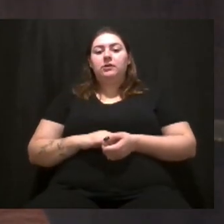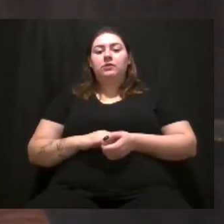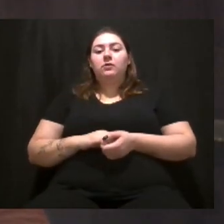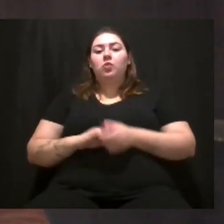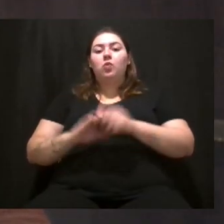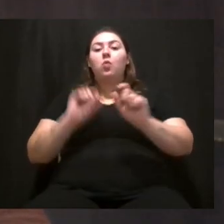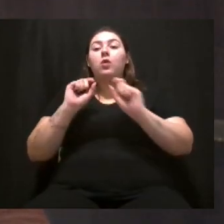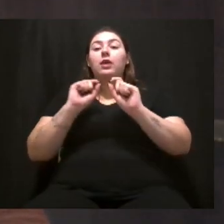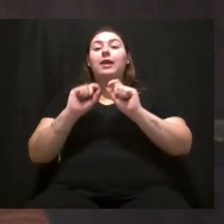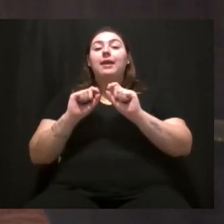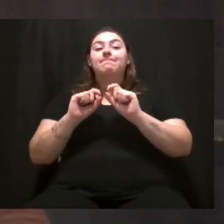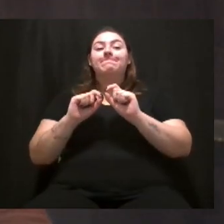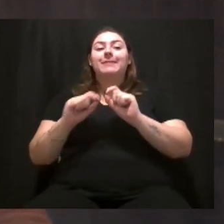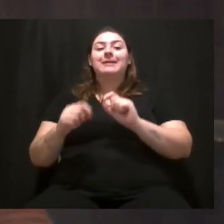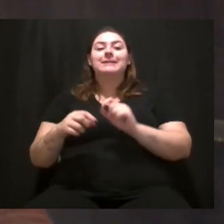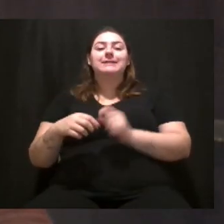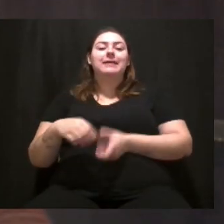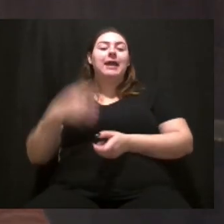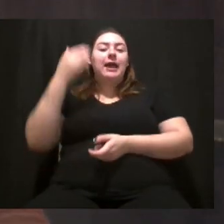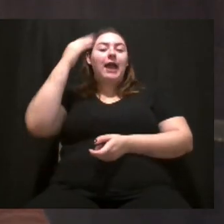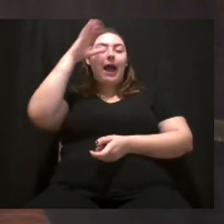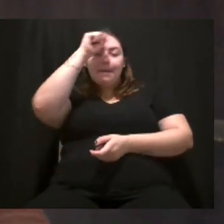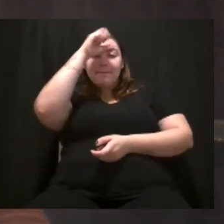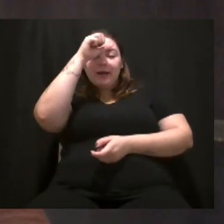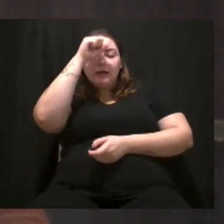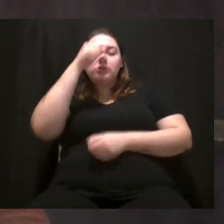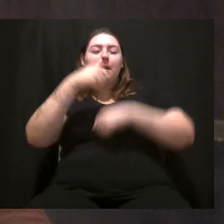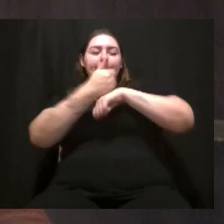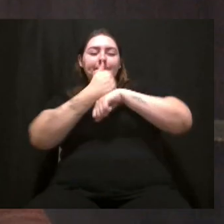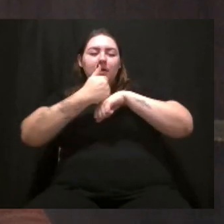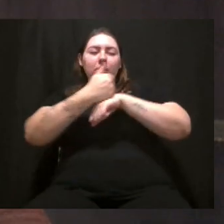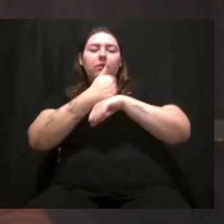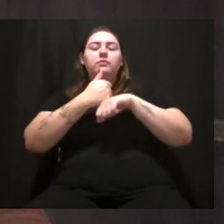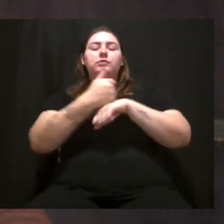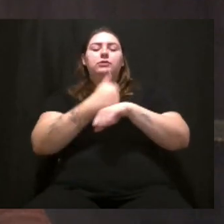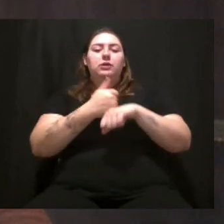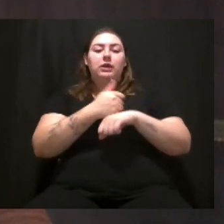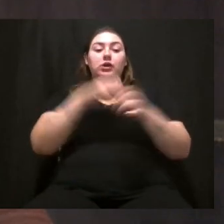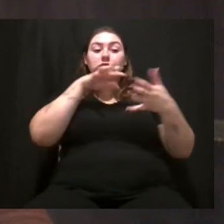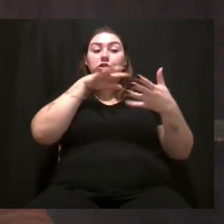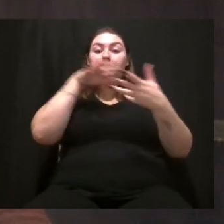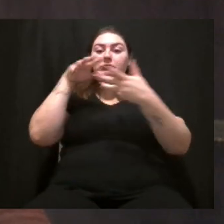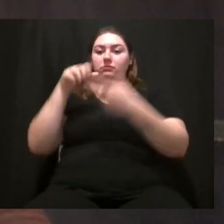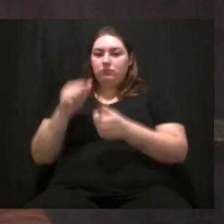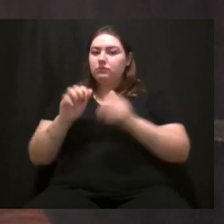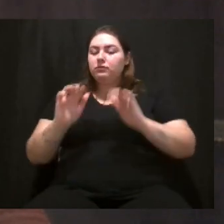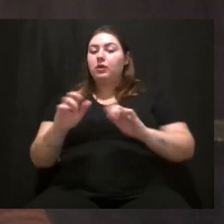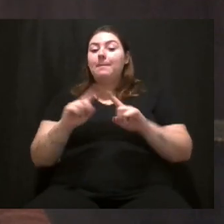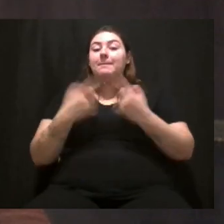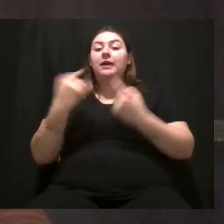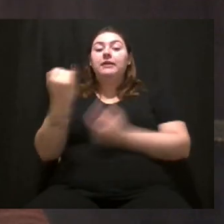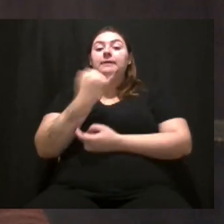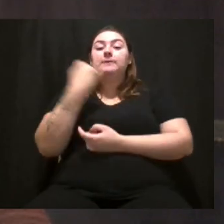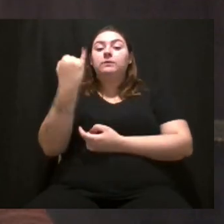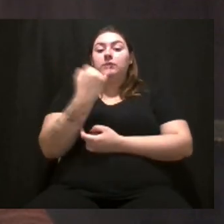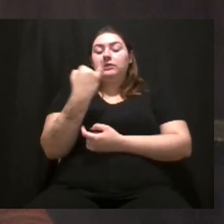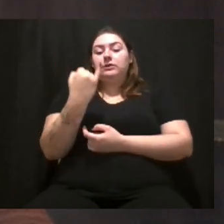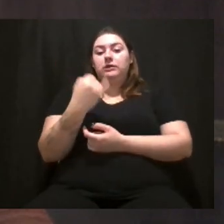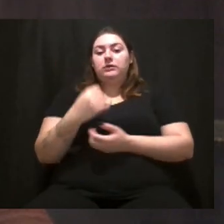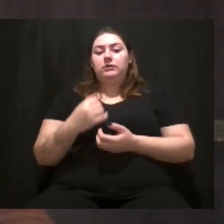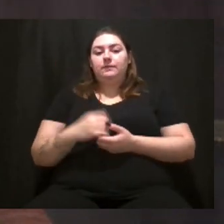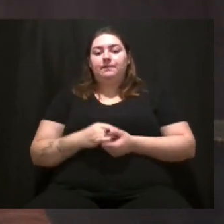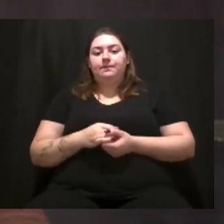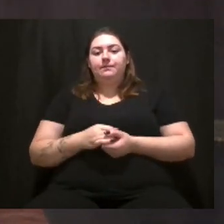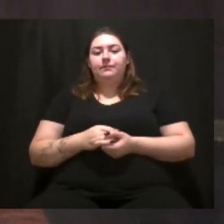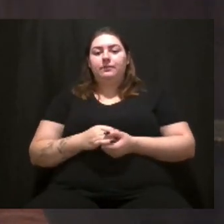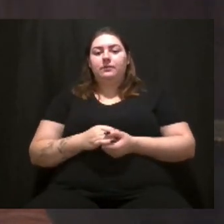para o filho, para que ele possa realmente se dar melhor dentro desse mundo globalizado, né? Mas é muito interessante também porque dentro da clínica da